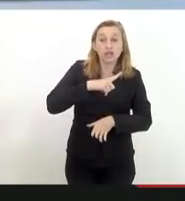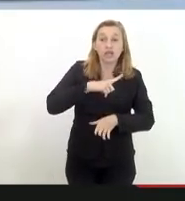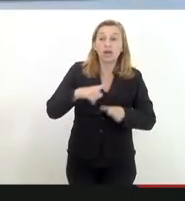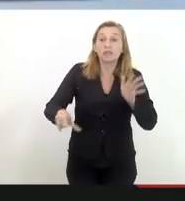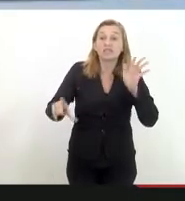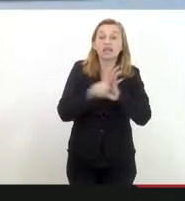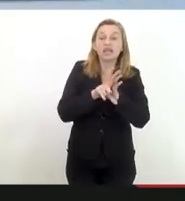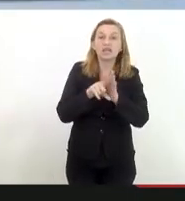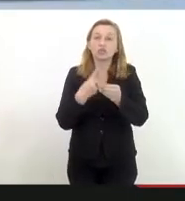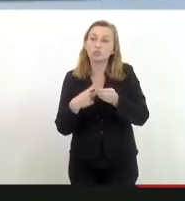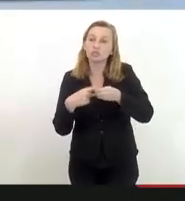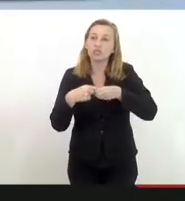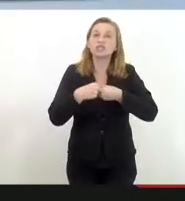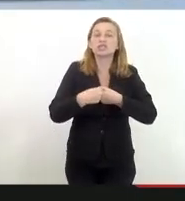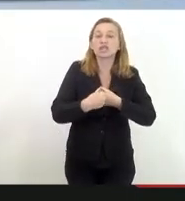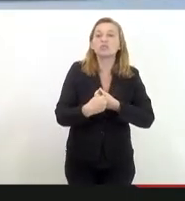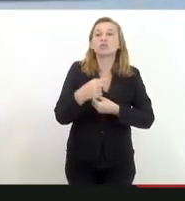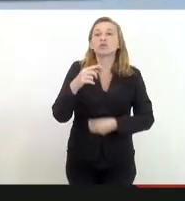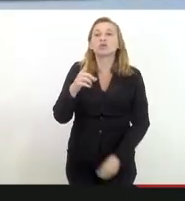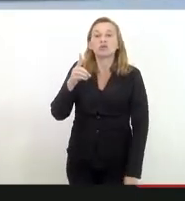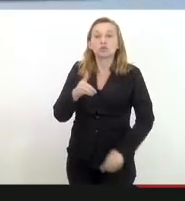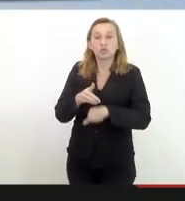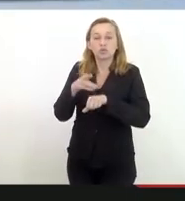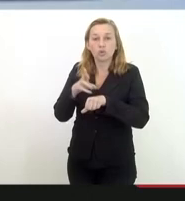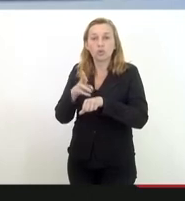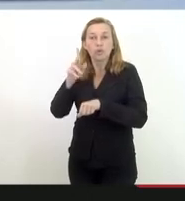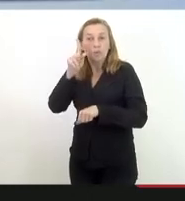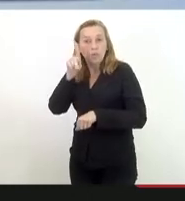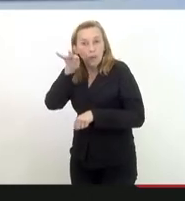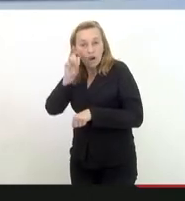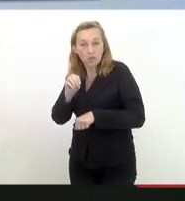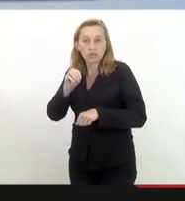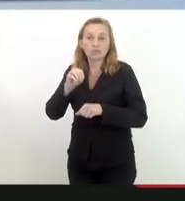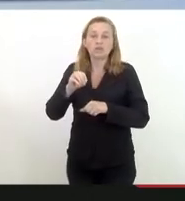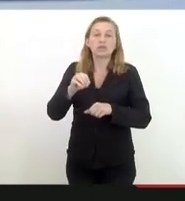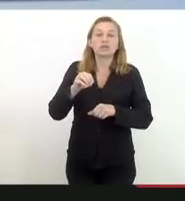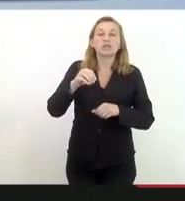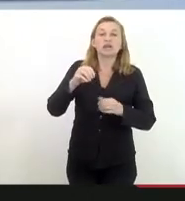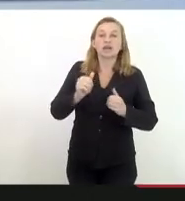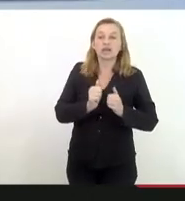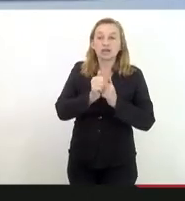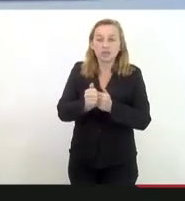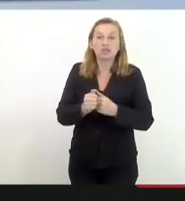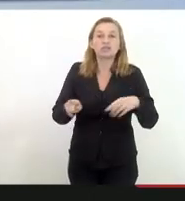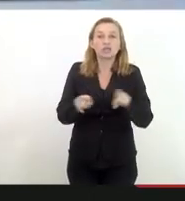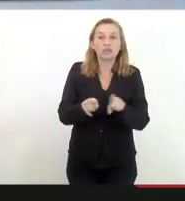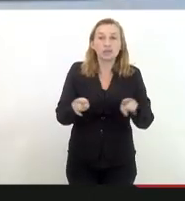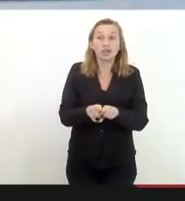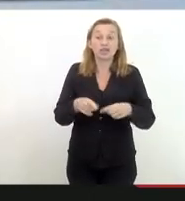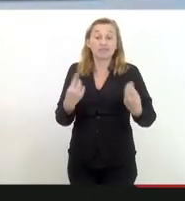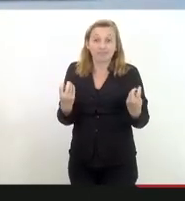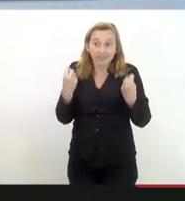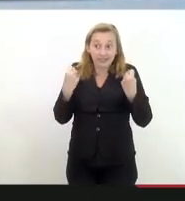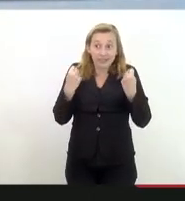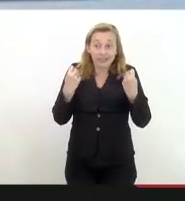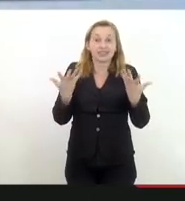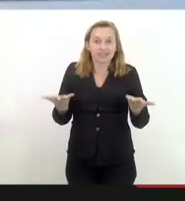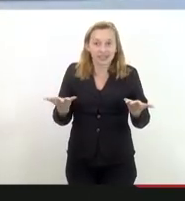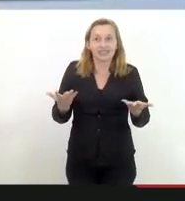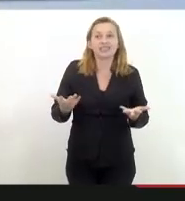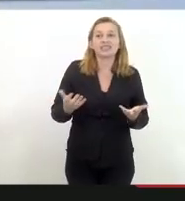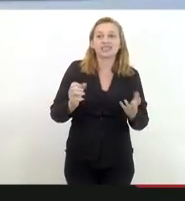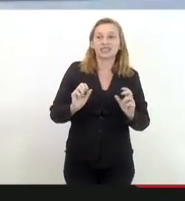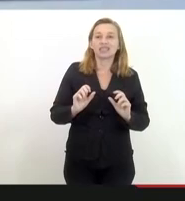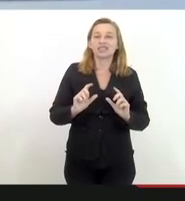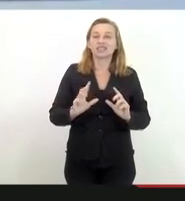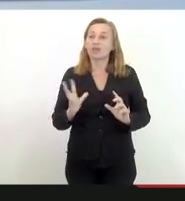do município, que o doutor Paulo Pinheiro está caminhando aí com ela, né? E a gente também espera que seja muito efetiva